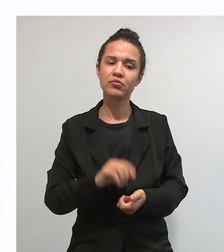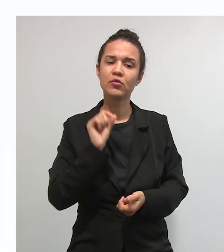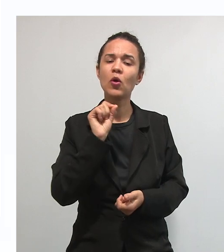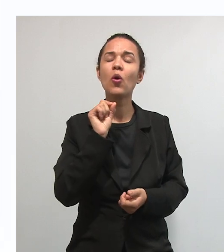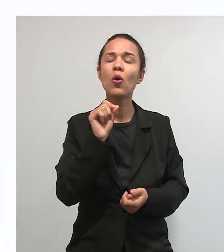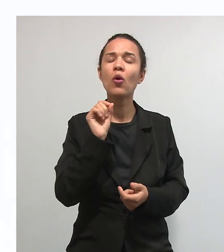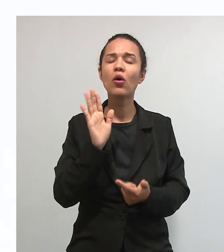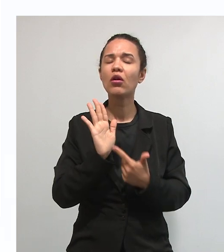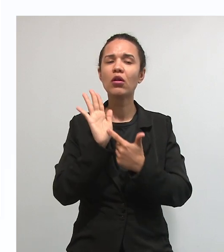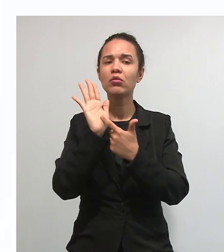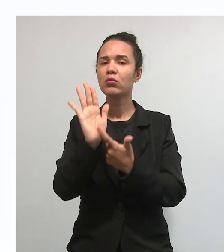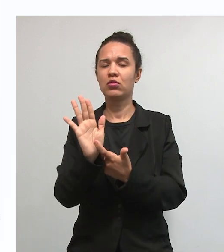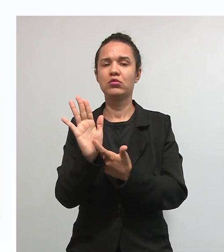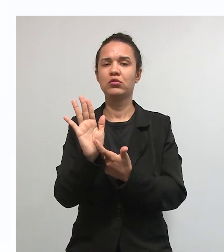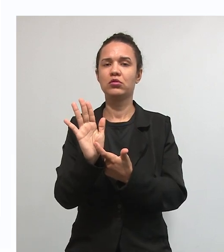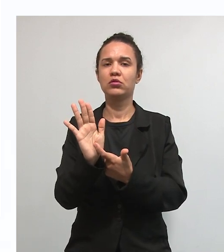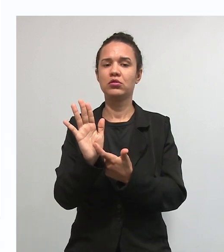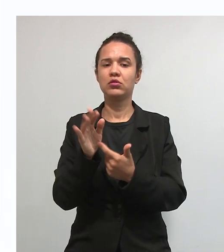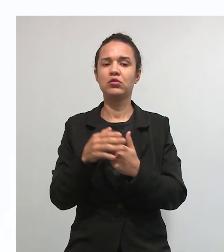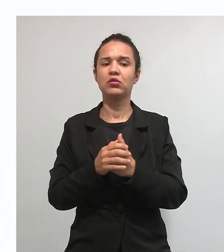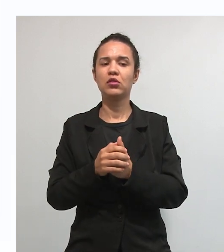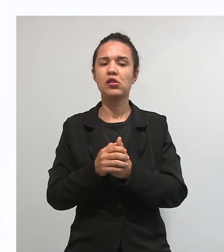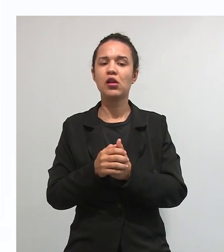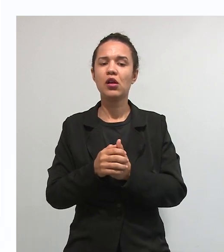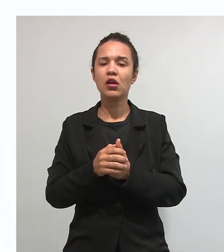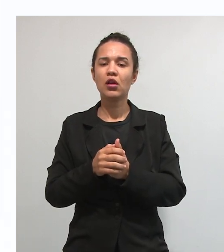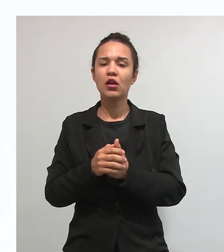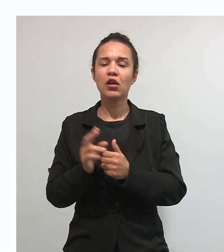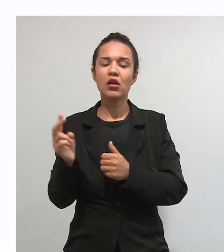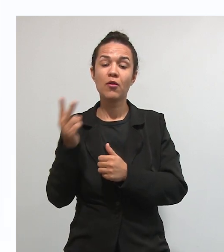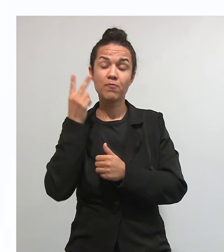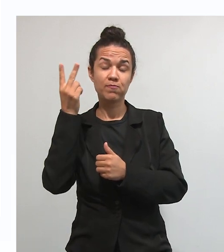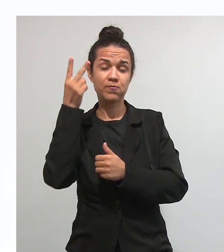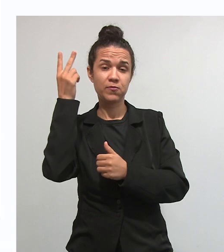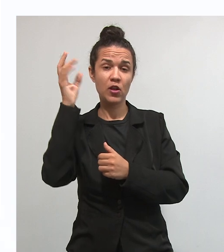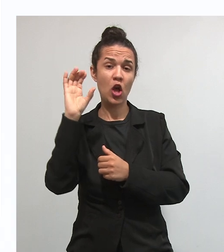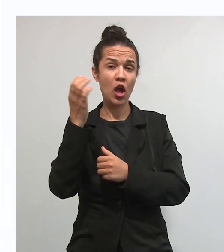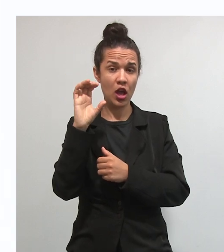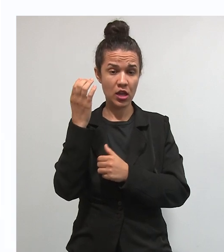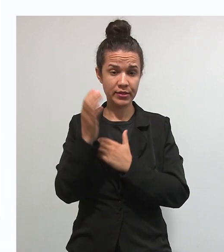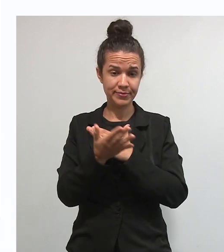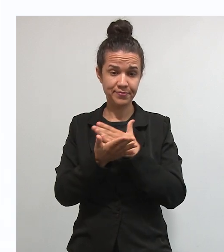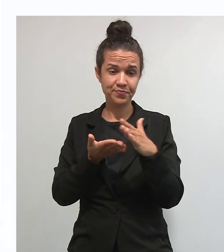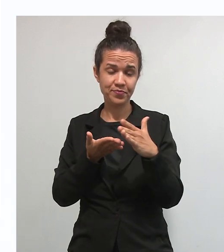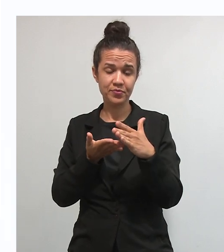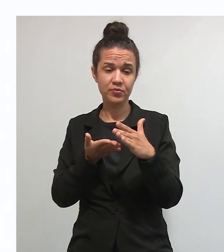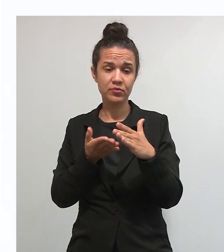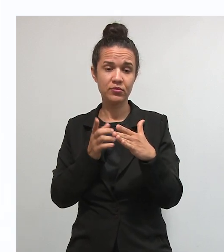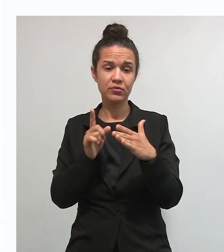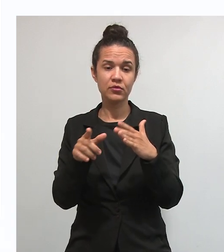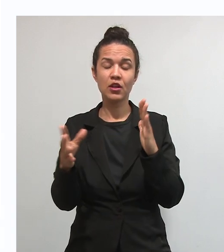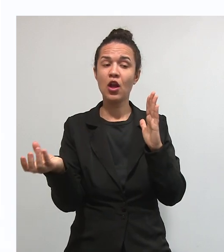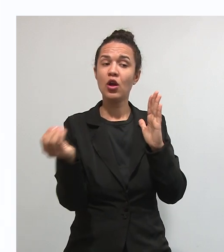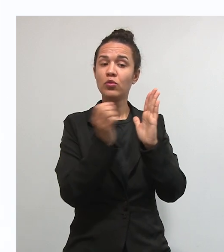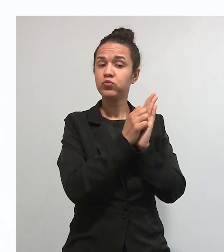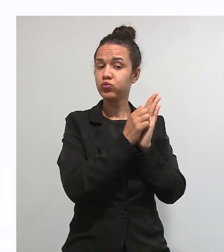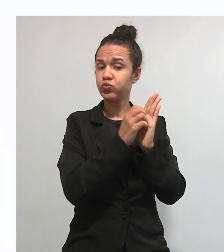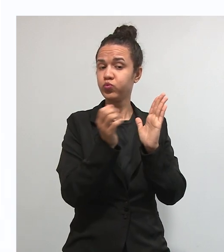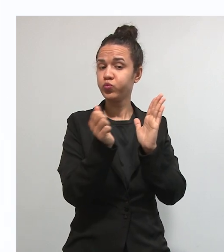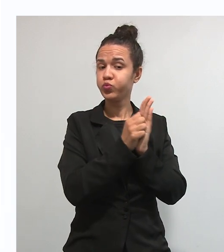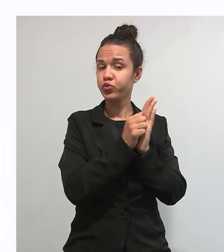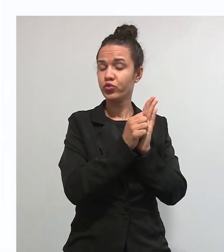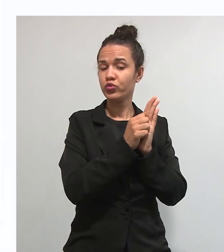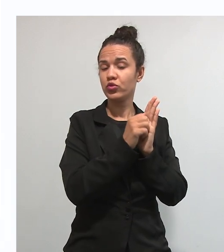E o que é demonstrado? Ele demonstra que os valores de créditos iniciais, esses aqui são os aprovados na LOA,